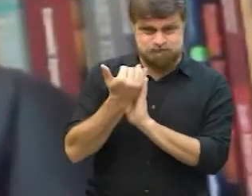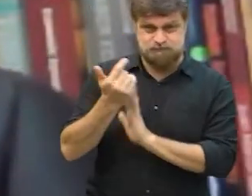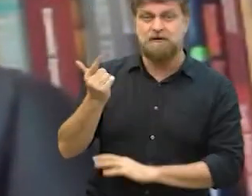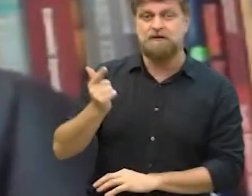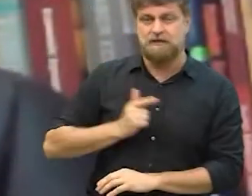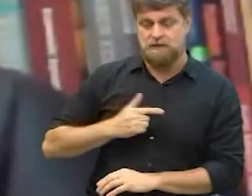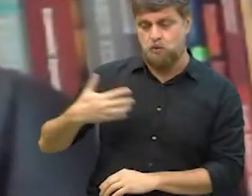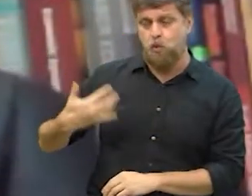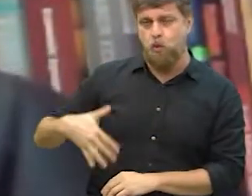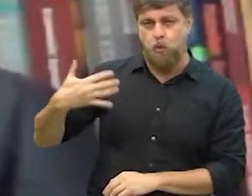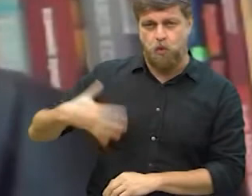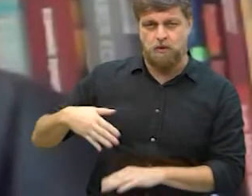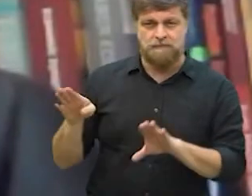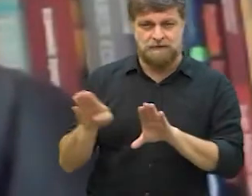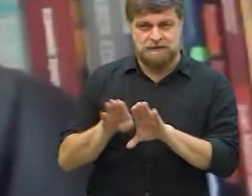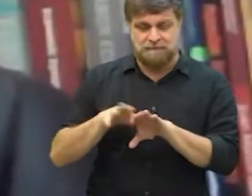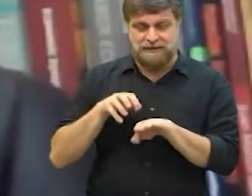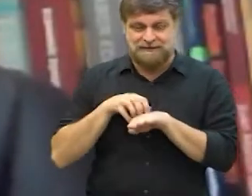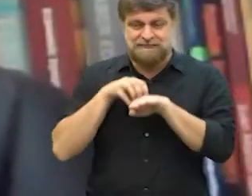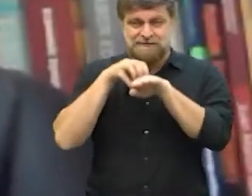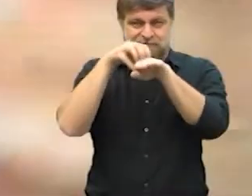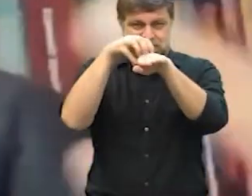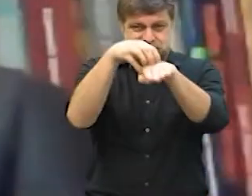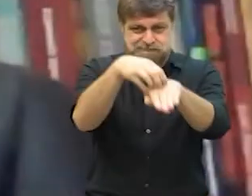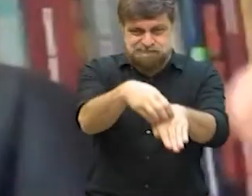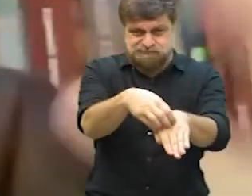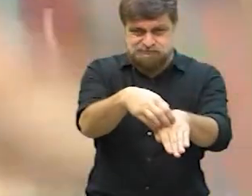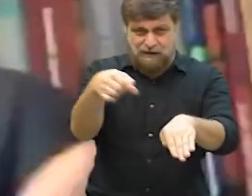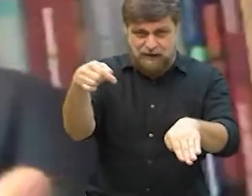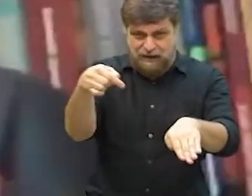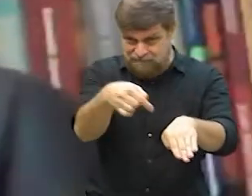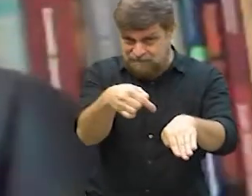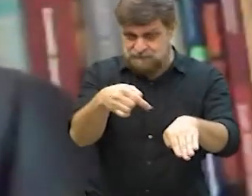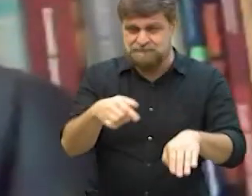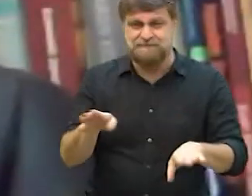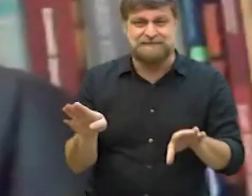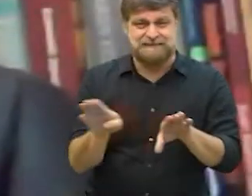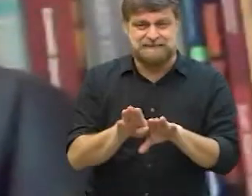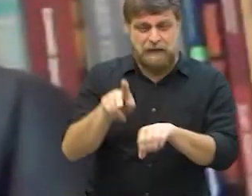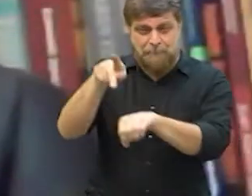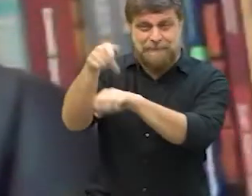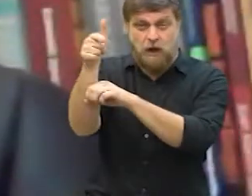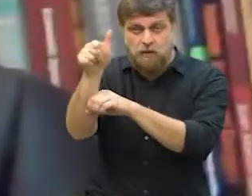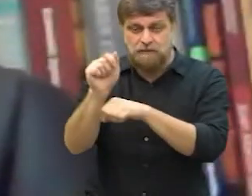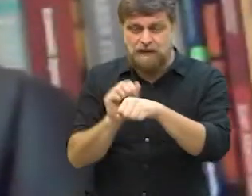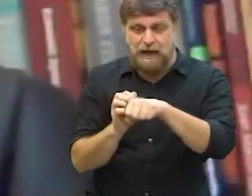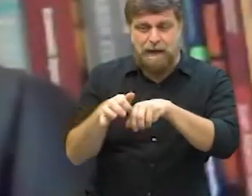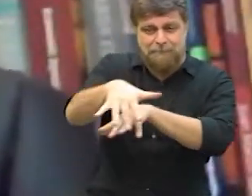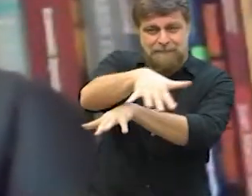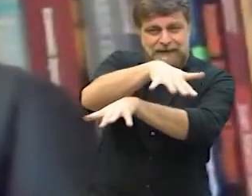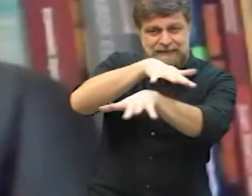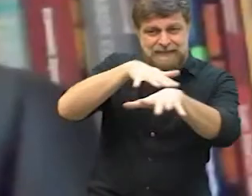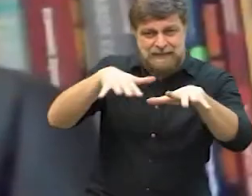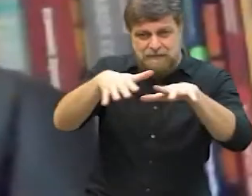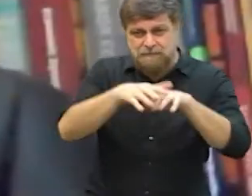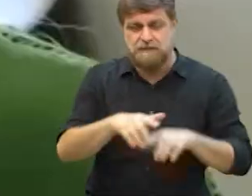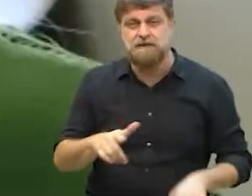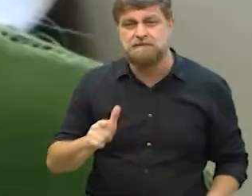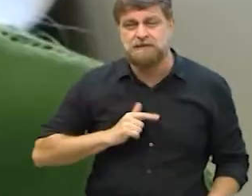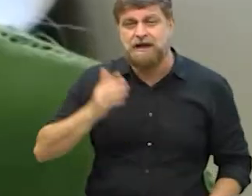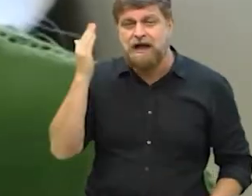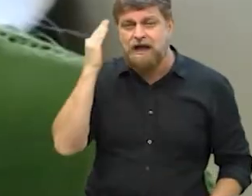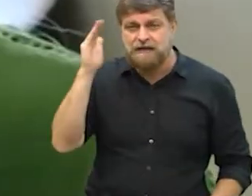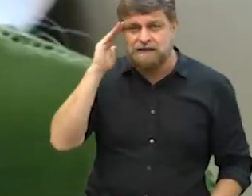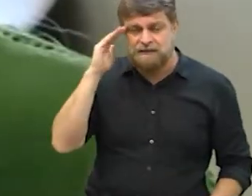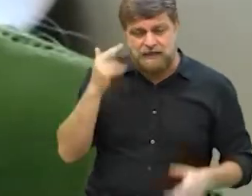afetado pelo câmbio, né? É afetado pelo frete internacional. A pandemia ela é global. Então,